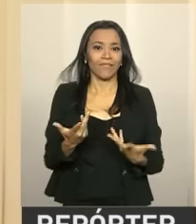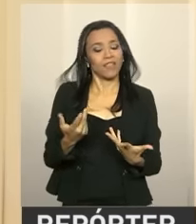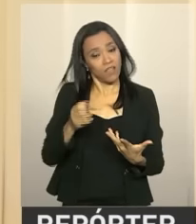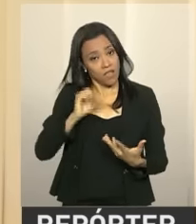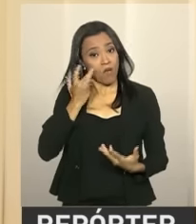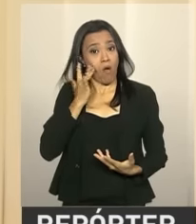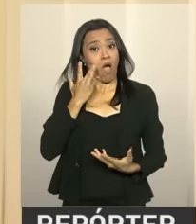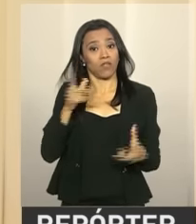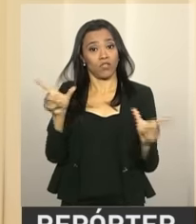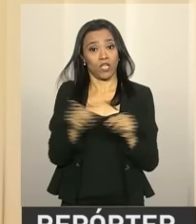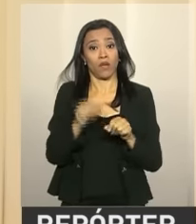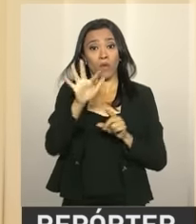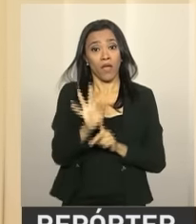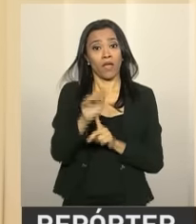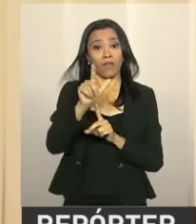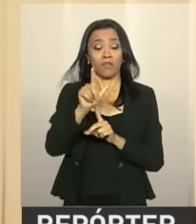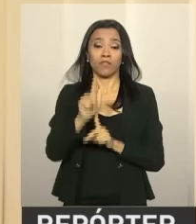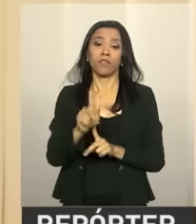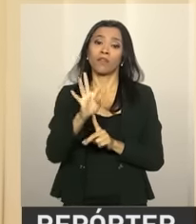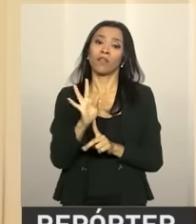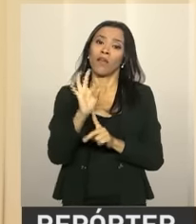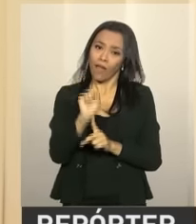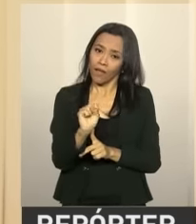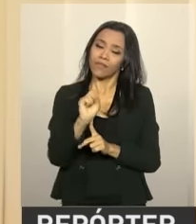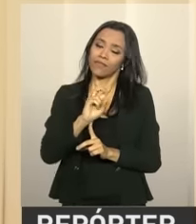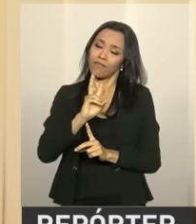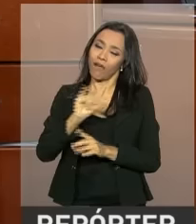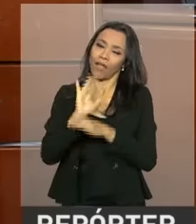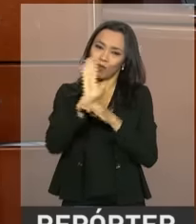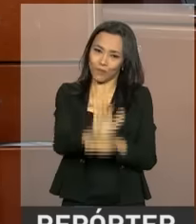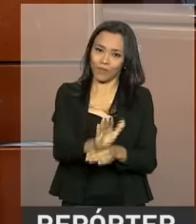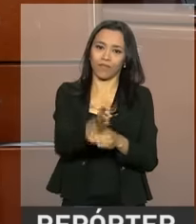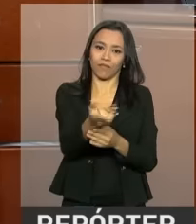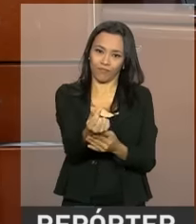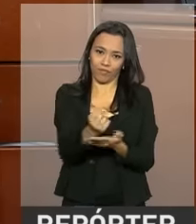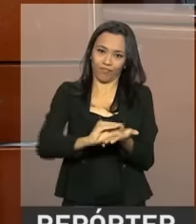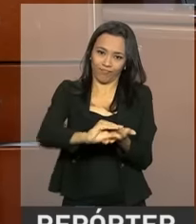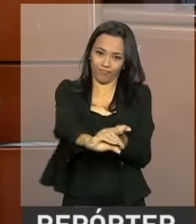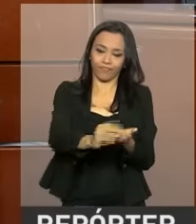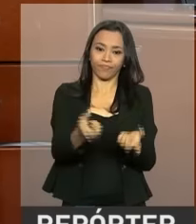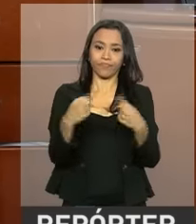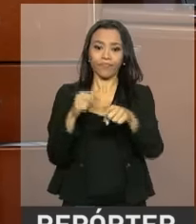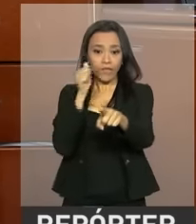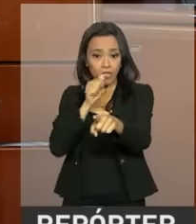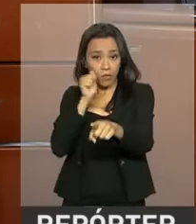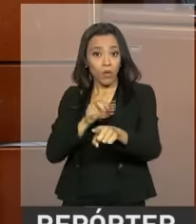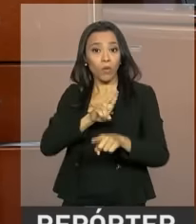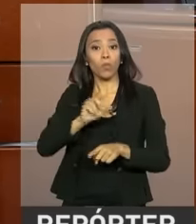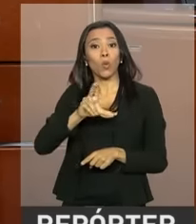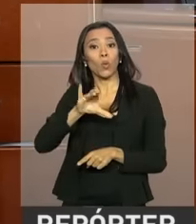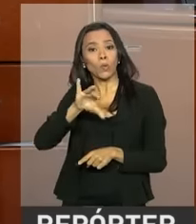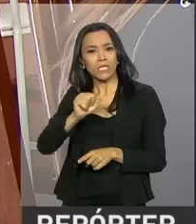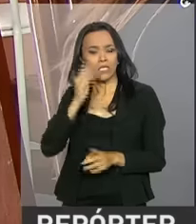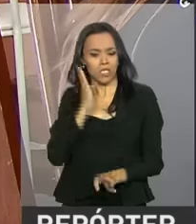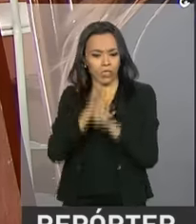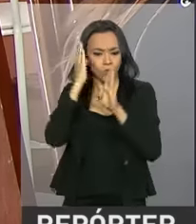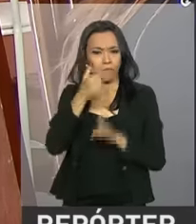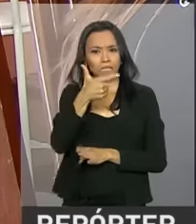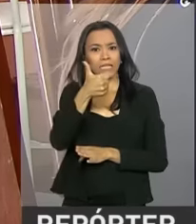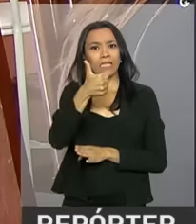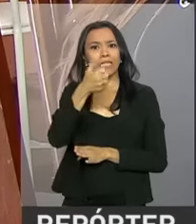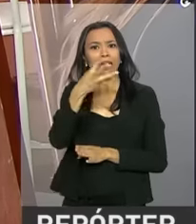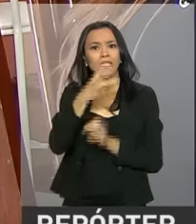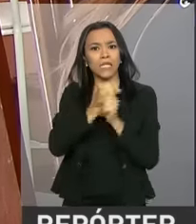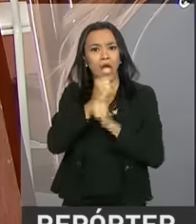fgs é uma uma forma de de ajudar nesse momento né a aposentada Lúcia descobriu a doença há 13 anos com os